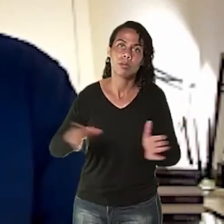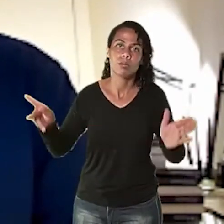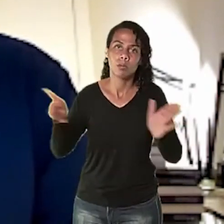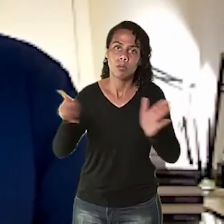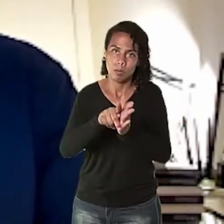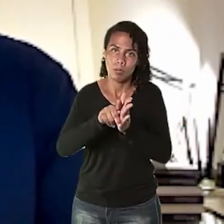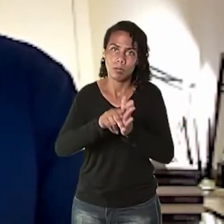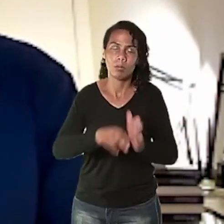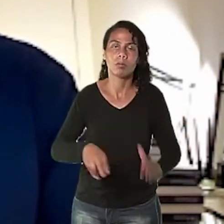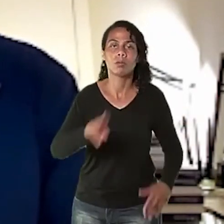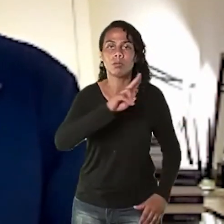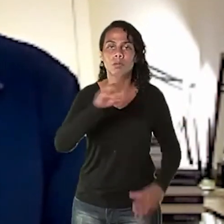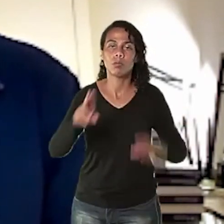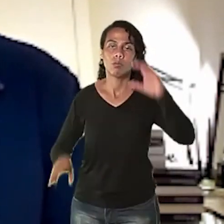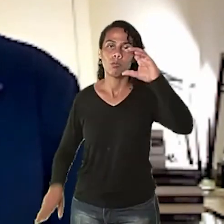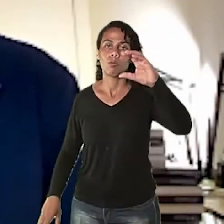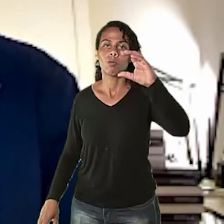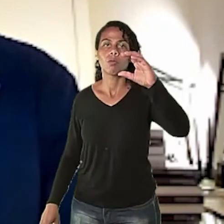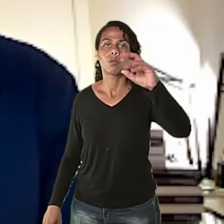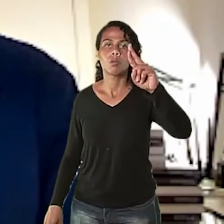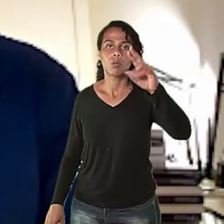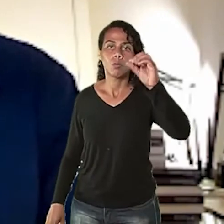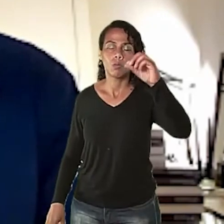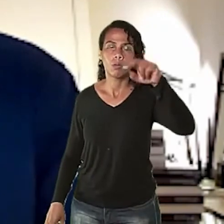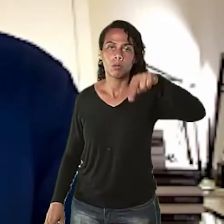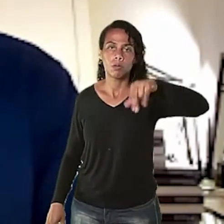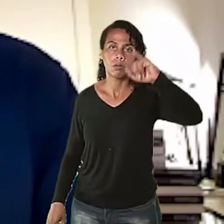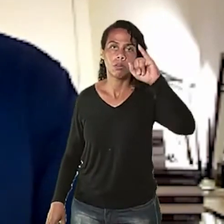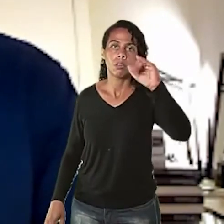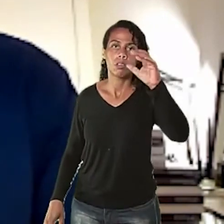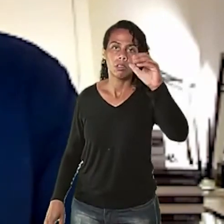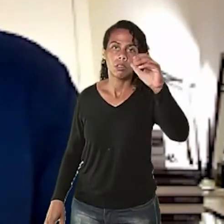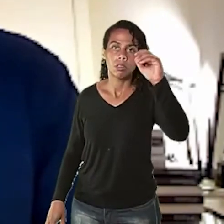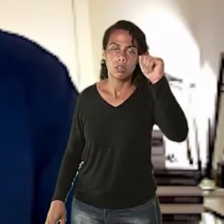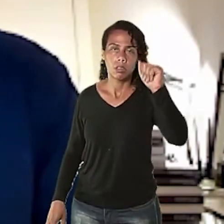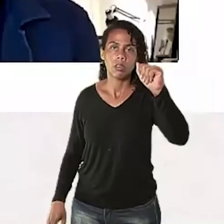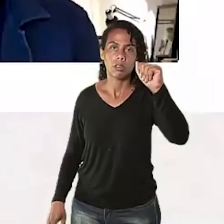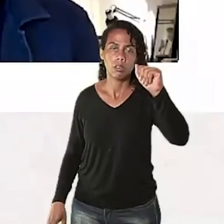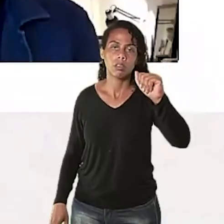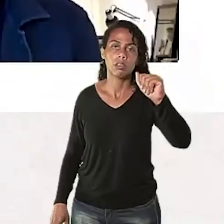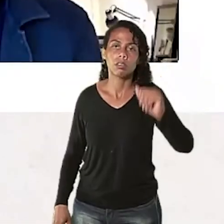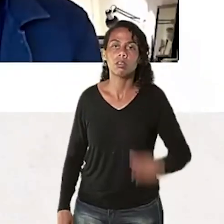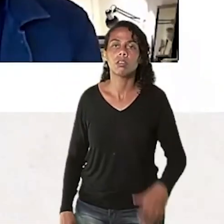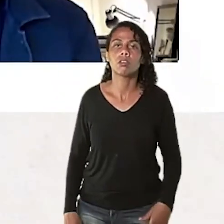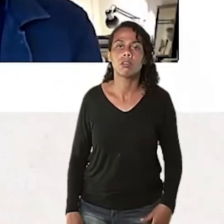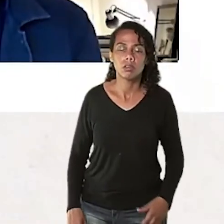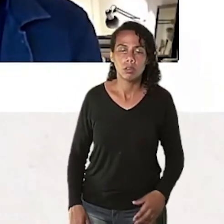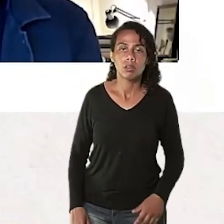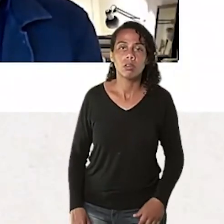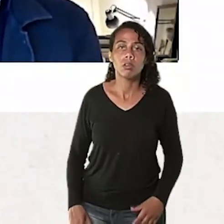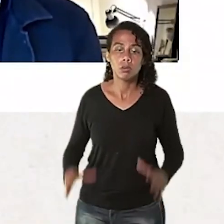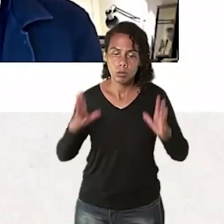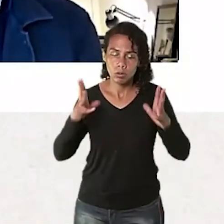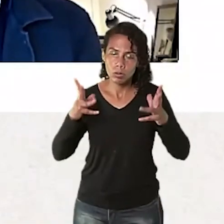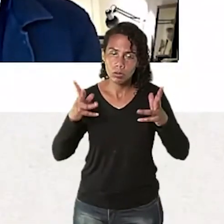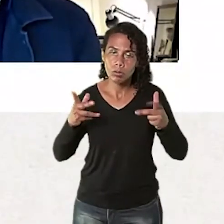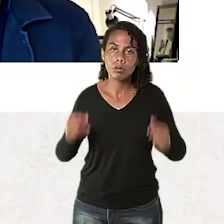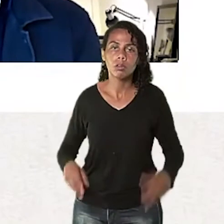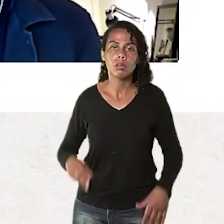a gente só escreve os livros que a gente quer ler, né, Afonso? A gente não escreve livro que a gente não quer ler. Exatamente. Esse livro aí dos